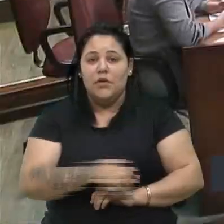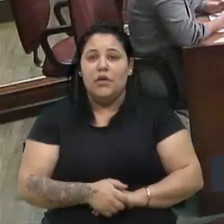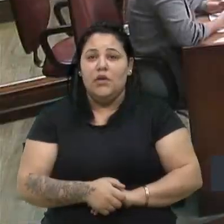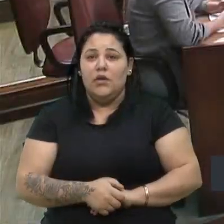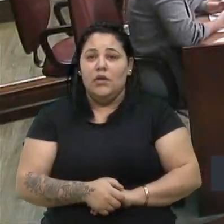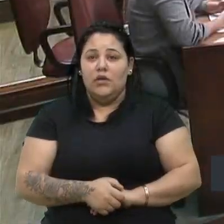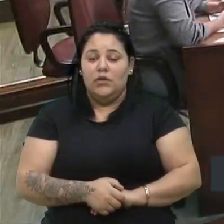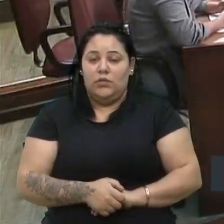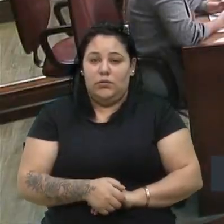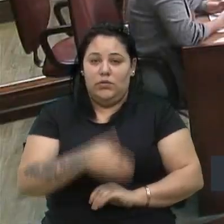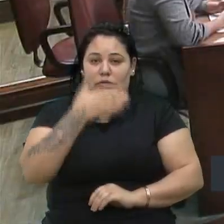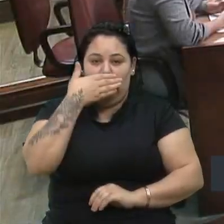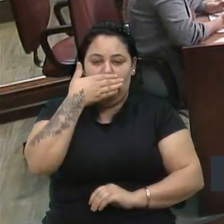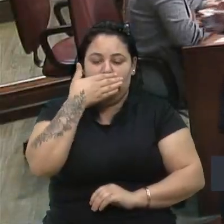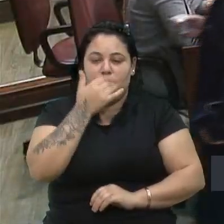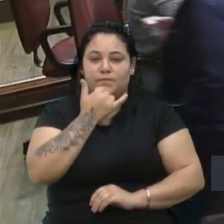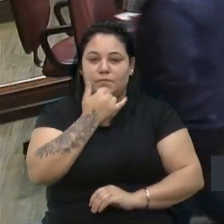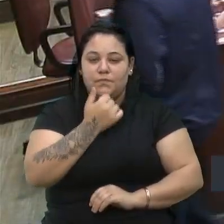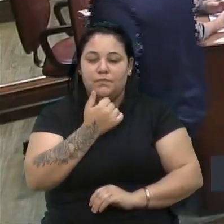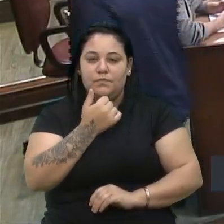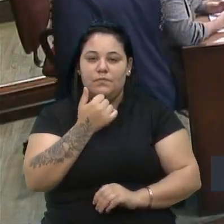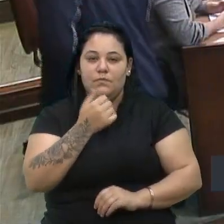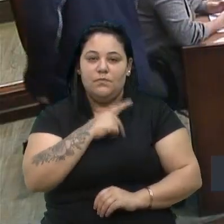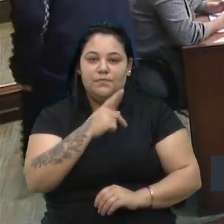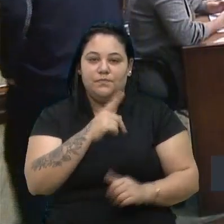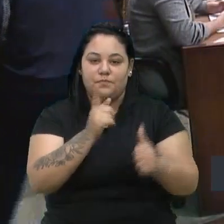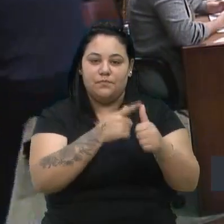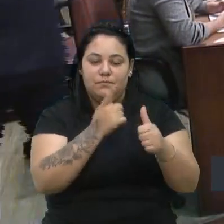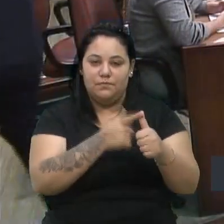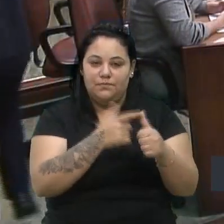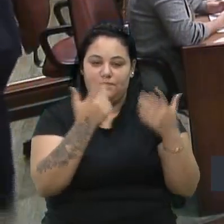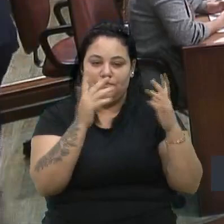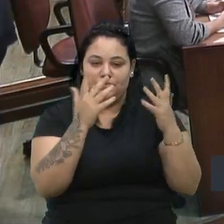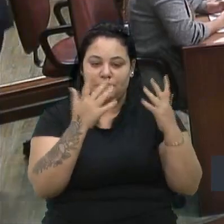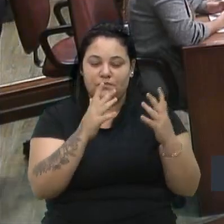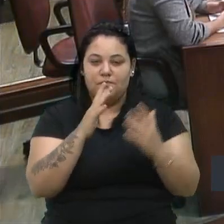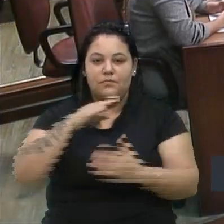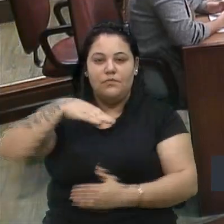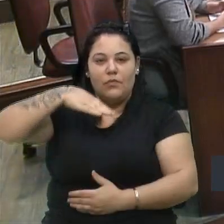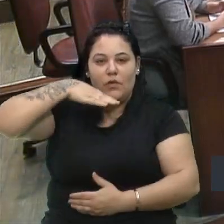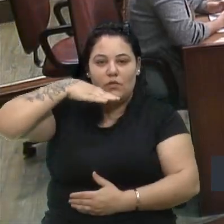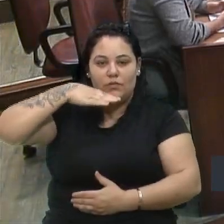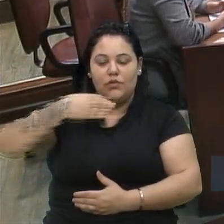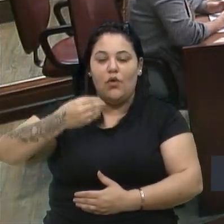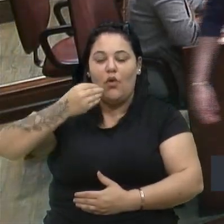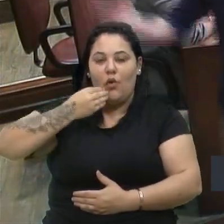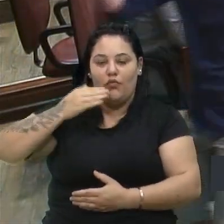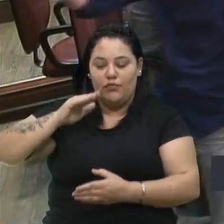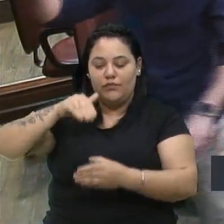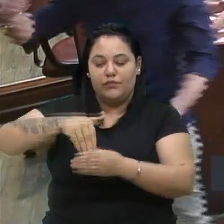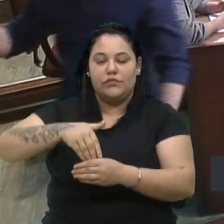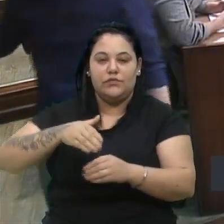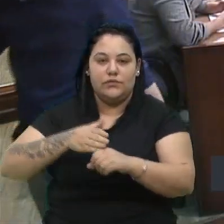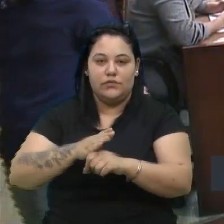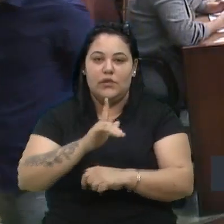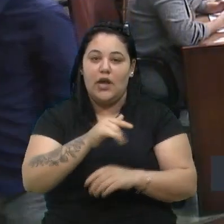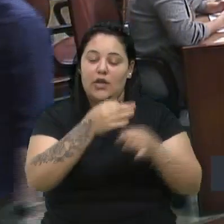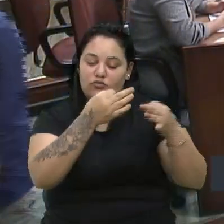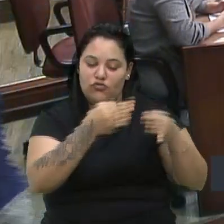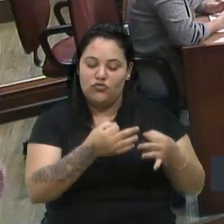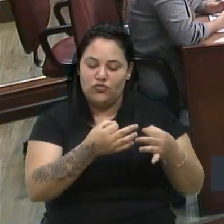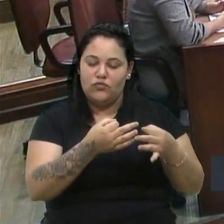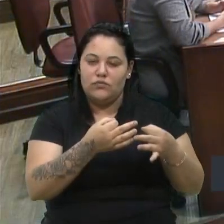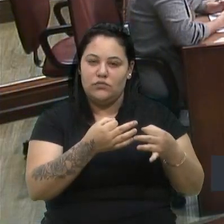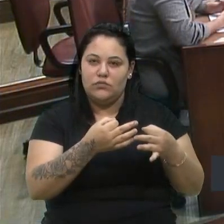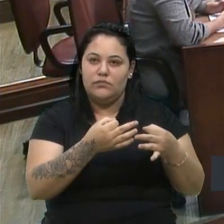Senhor presidente, primeiro parabenizar o vereador Bortola por essa moção. Votaremos evidentemente favoráveis. É justo, é digno. Me somo